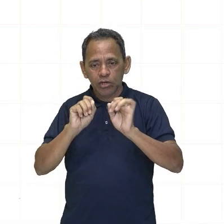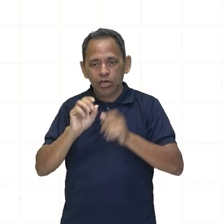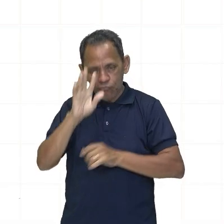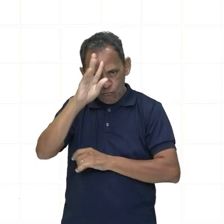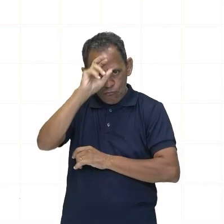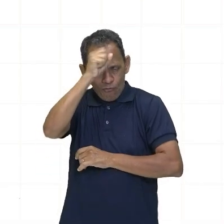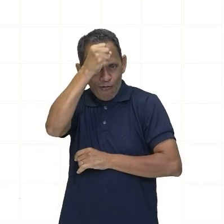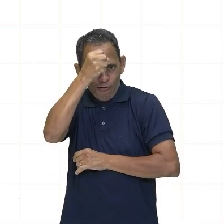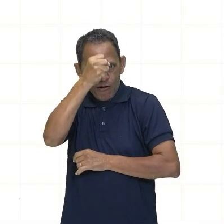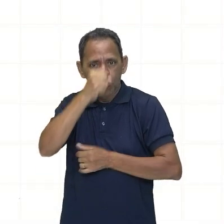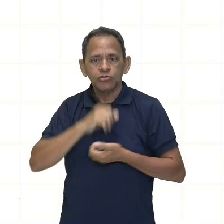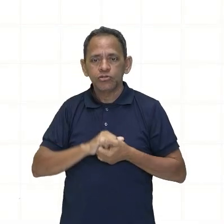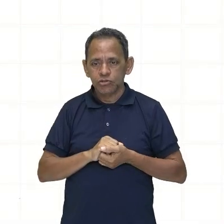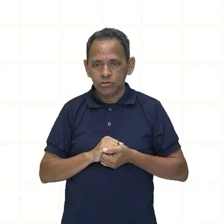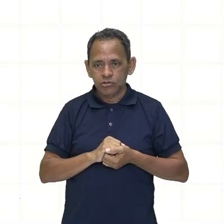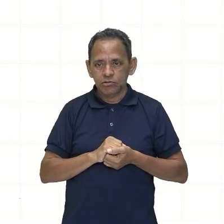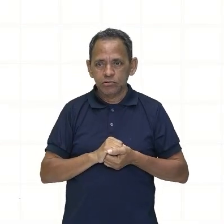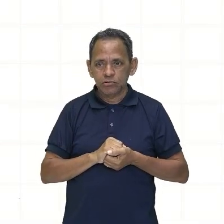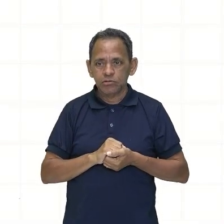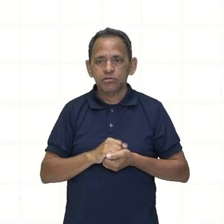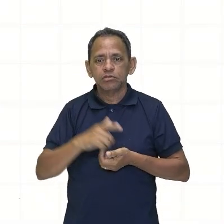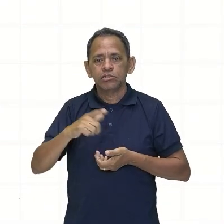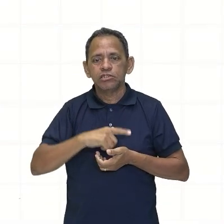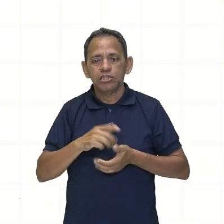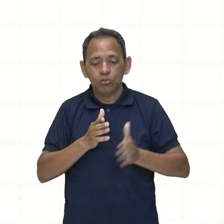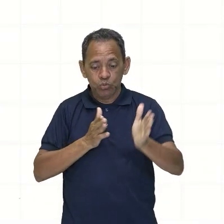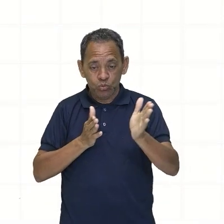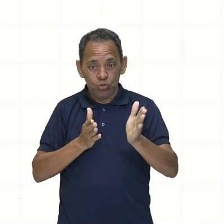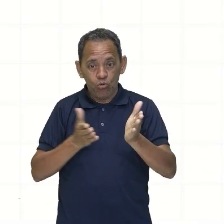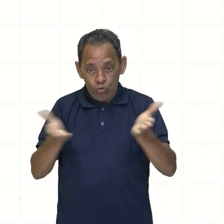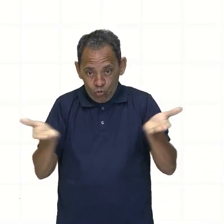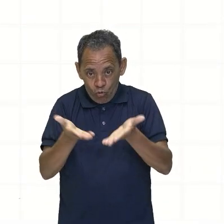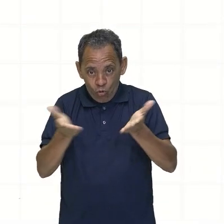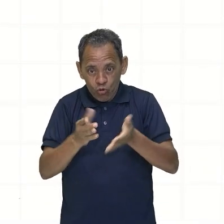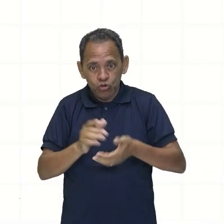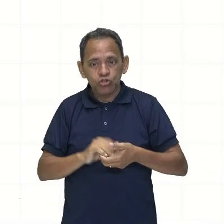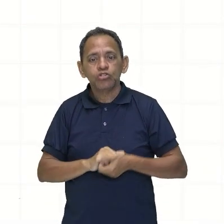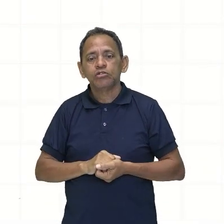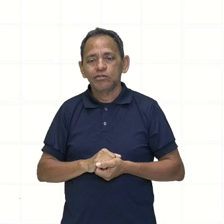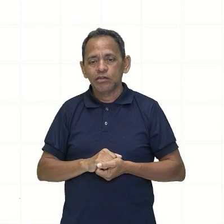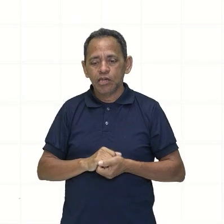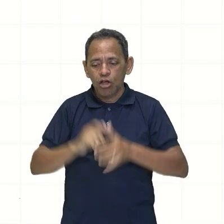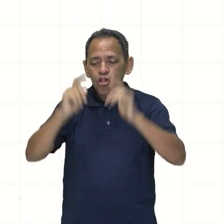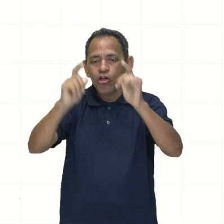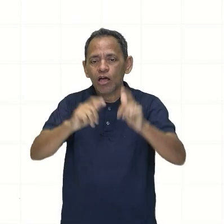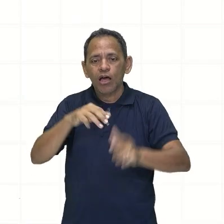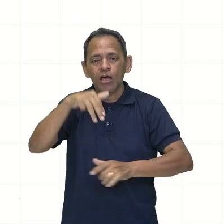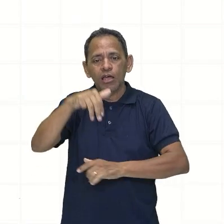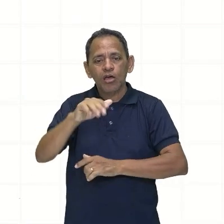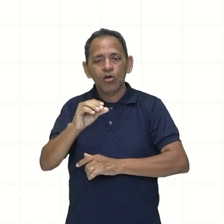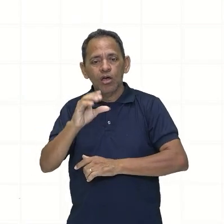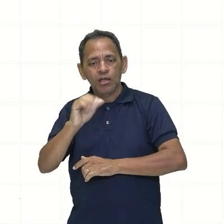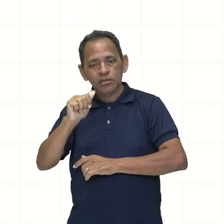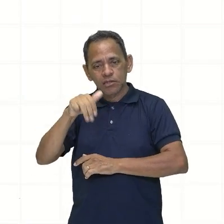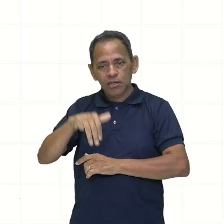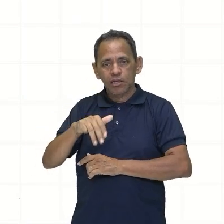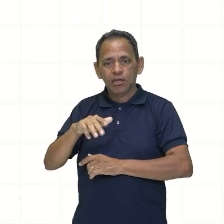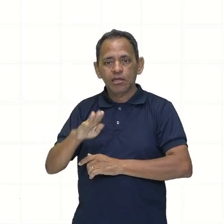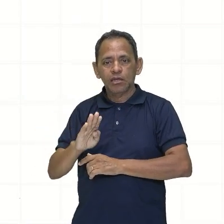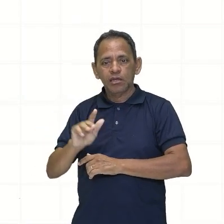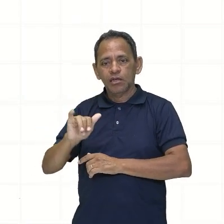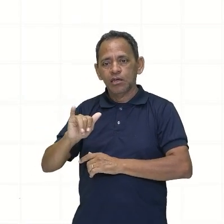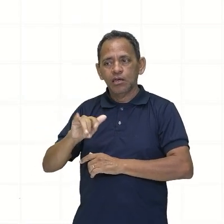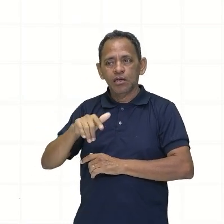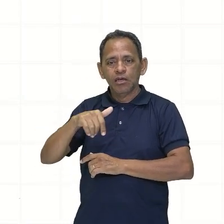atualmente nós temos hoje Moçambique, tá bom? Até por conta a gente fala atualmente Moçambique,